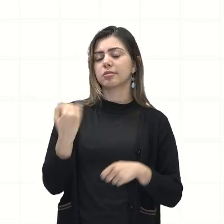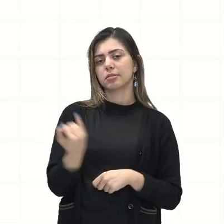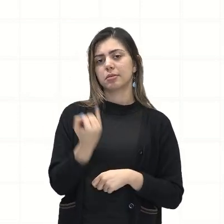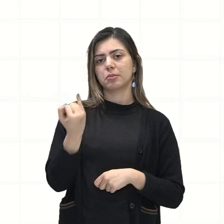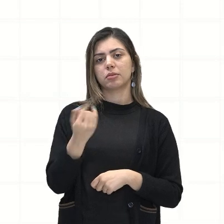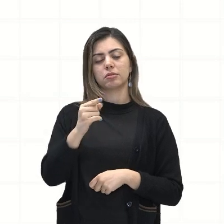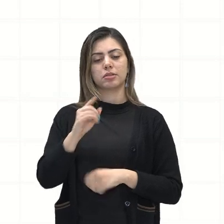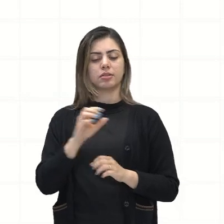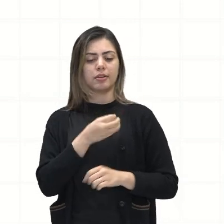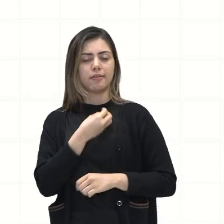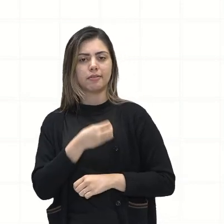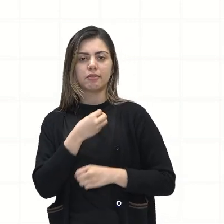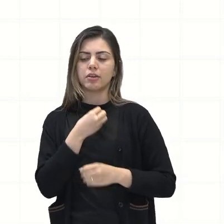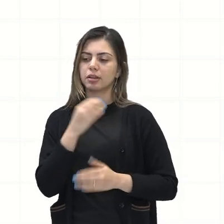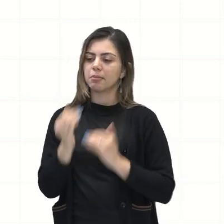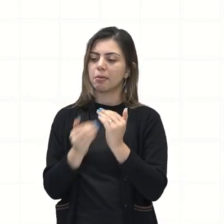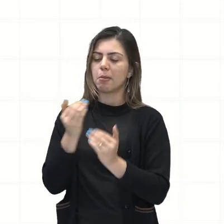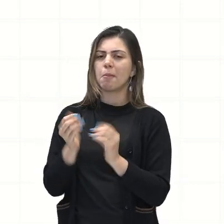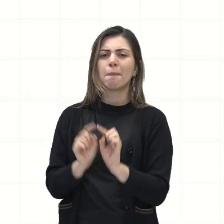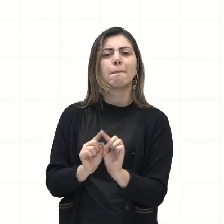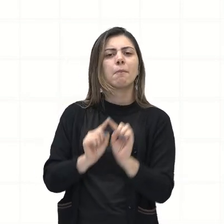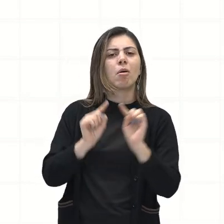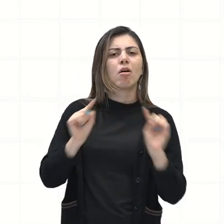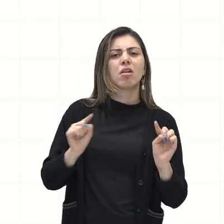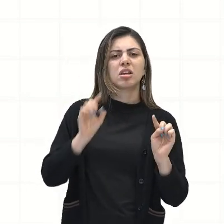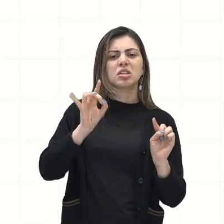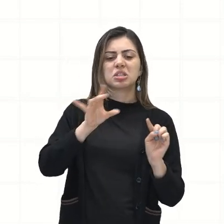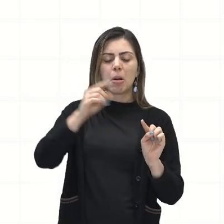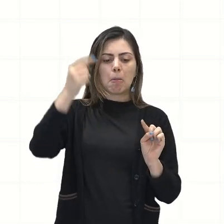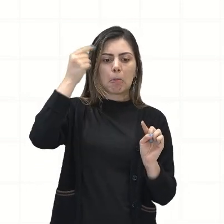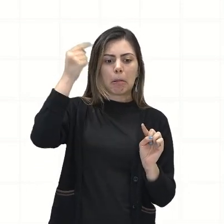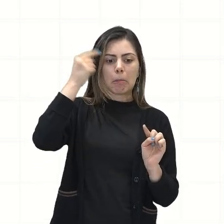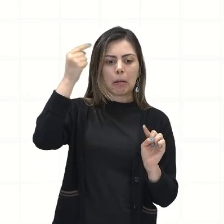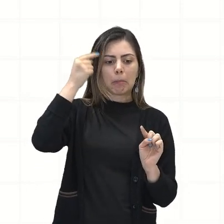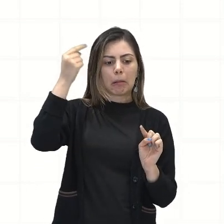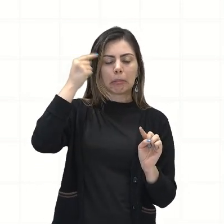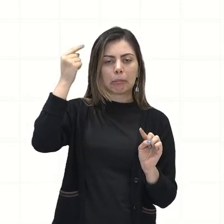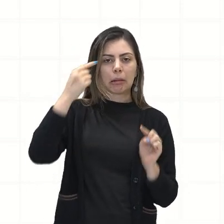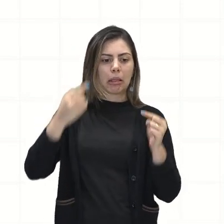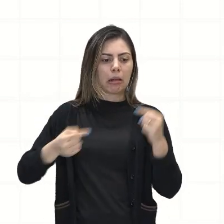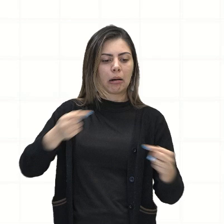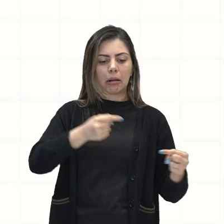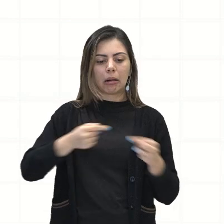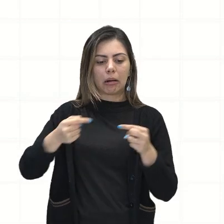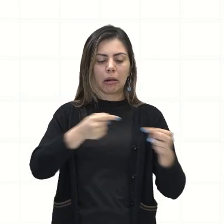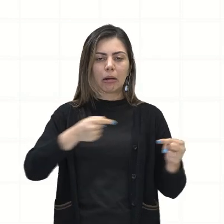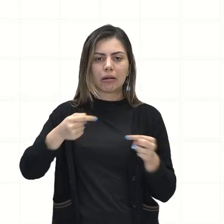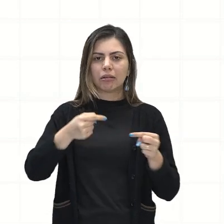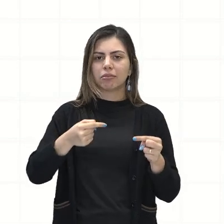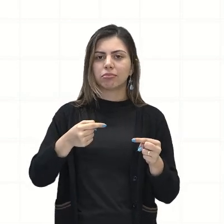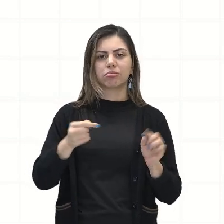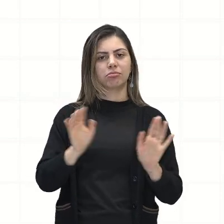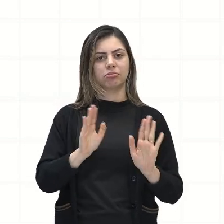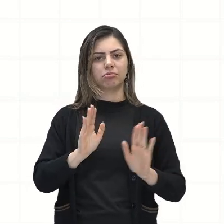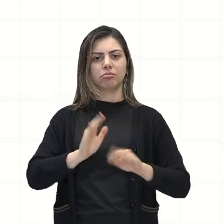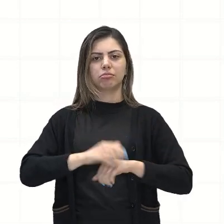para a sua vida, mas não necessariamente sucumbindo e guerreando com o seu próximo.